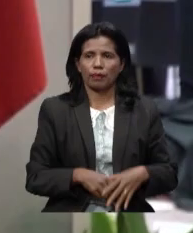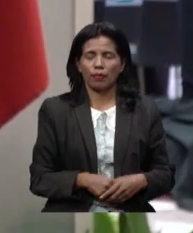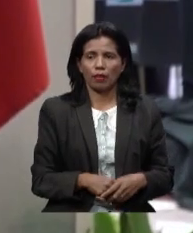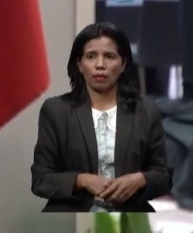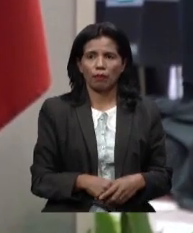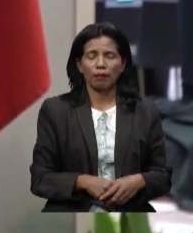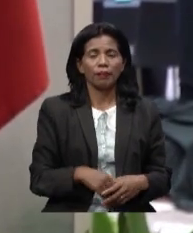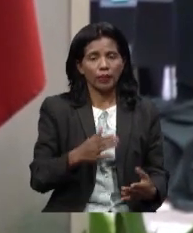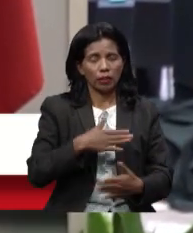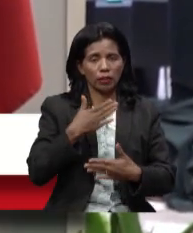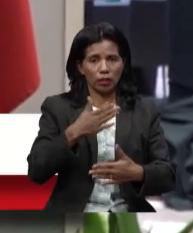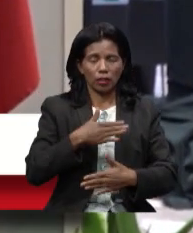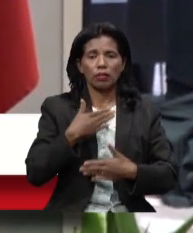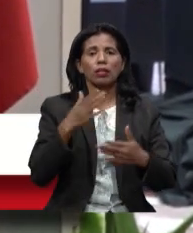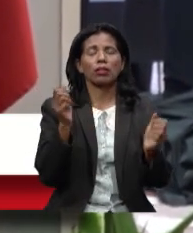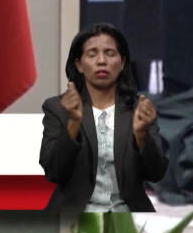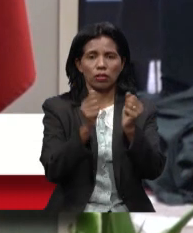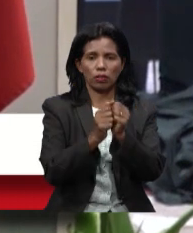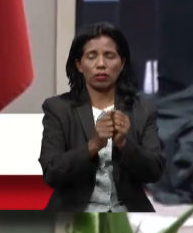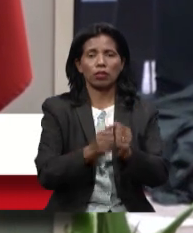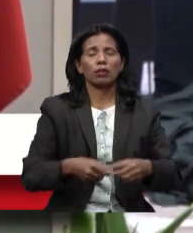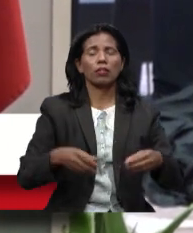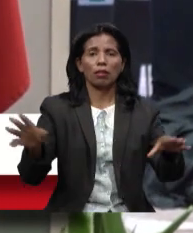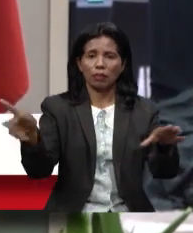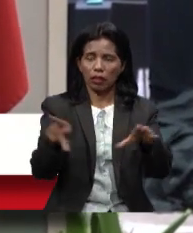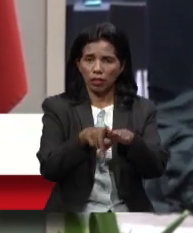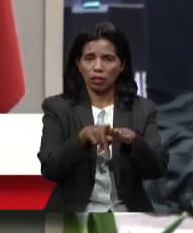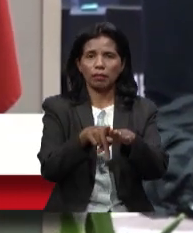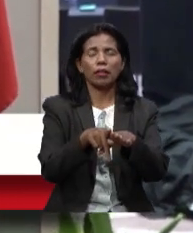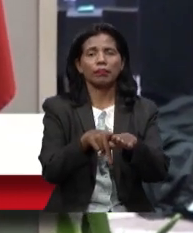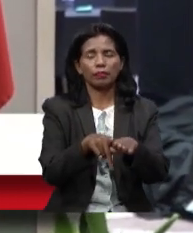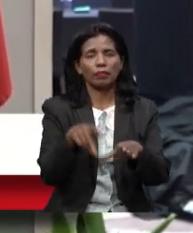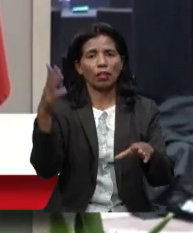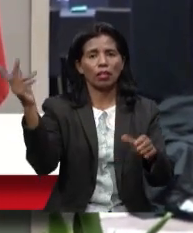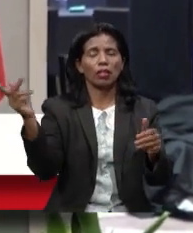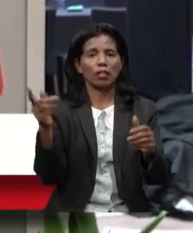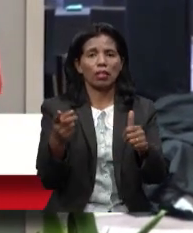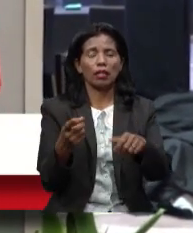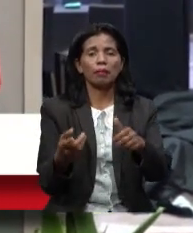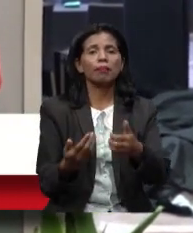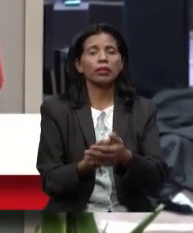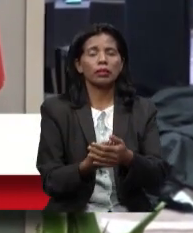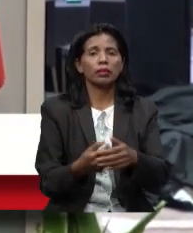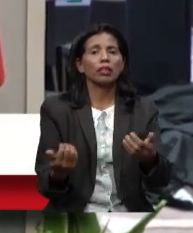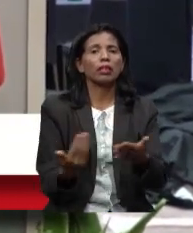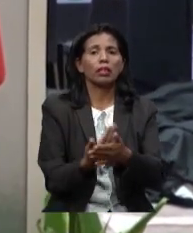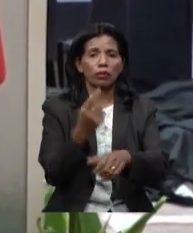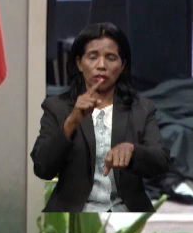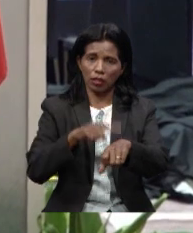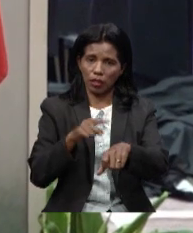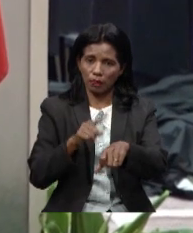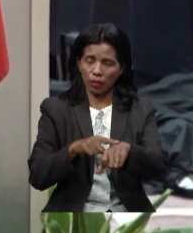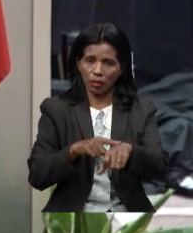Solo contente, honra, teves participa e a primeira vez nesse